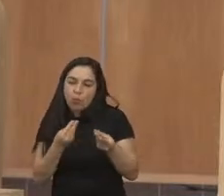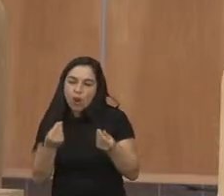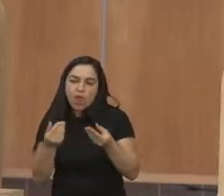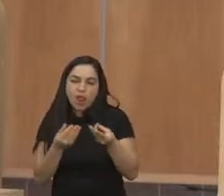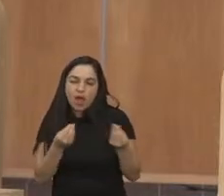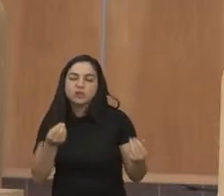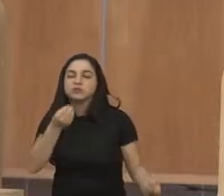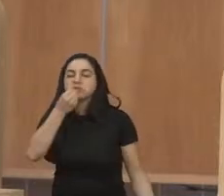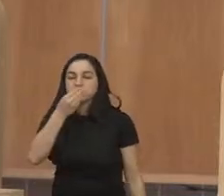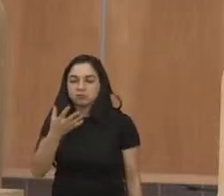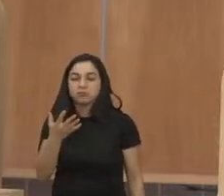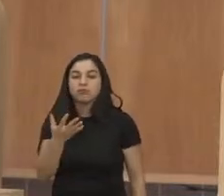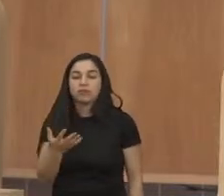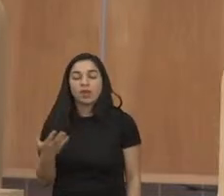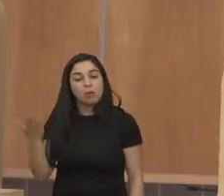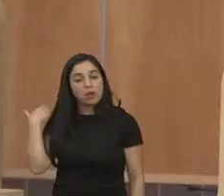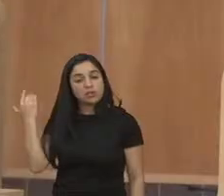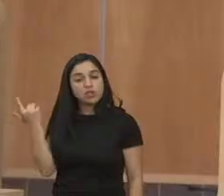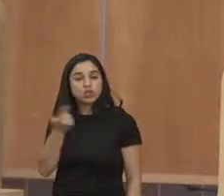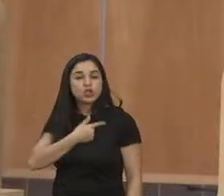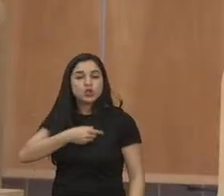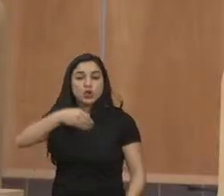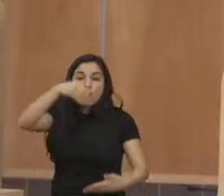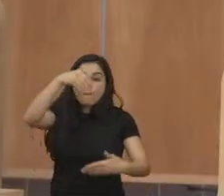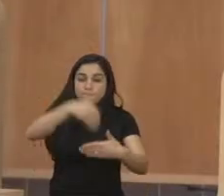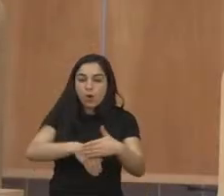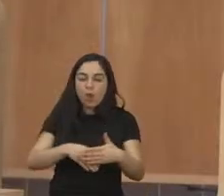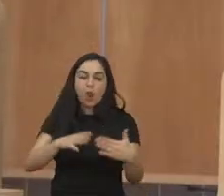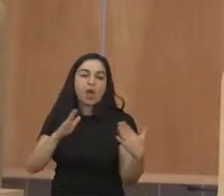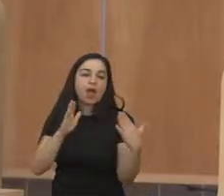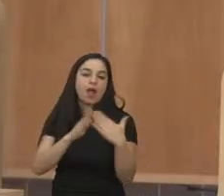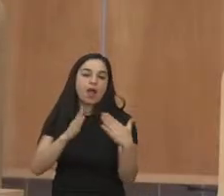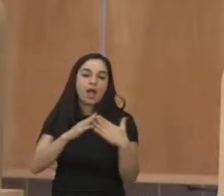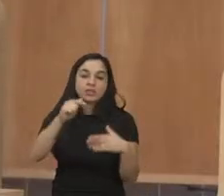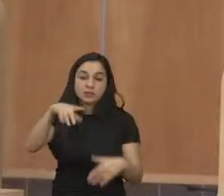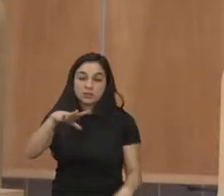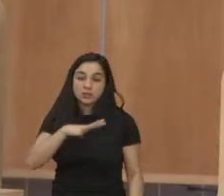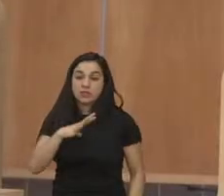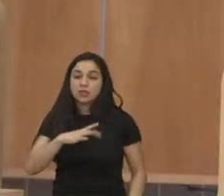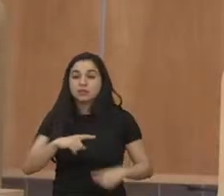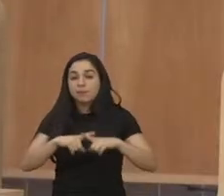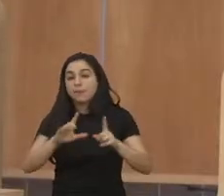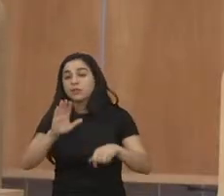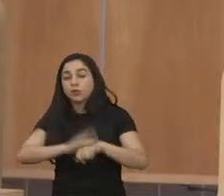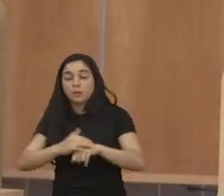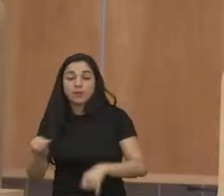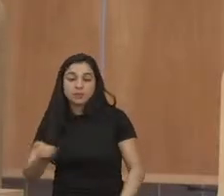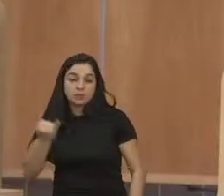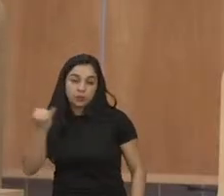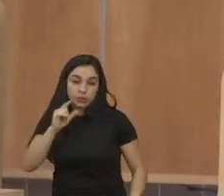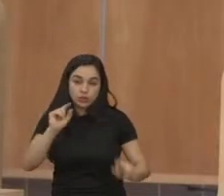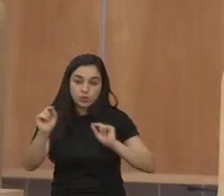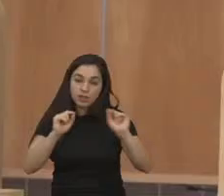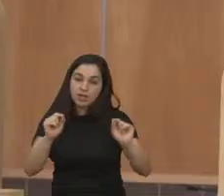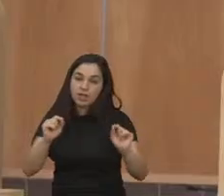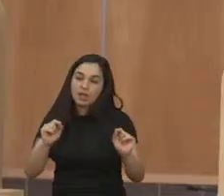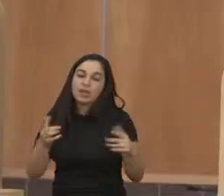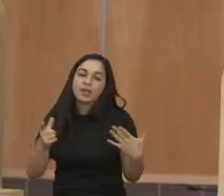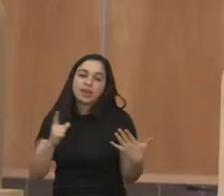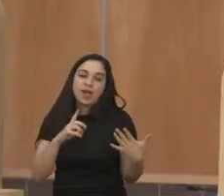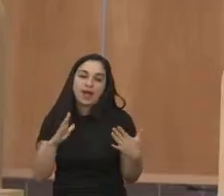gente votou agora há pouco uma questão de moradia para a cidade, que tem que ter moradia. Mas o mais importante também, muito mais de você ter a sua casa